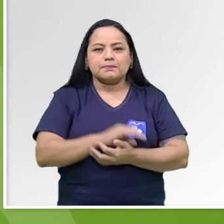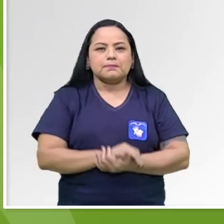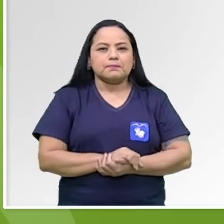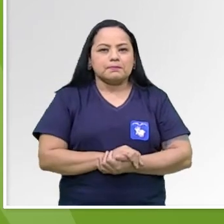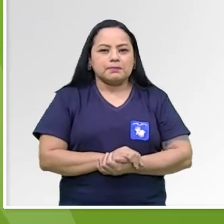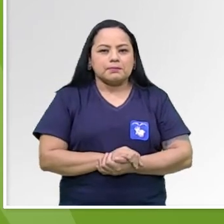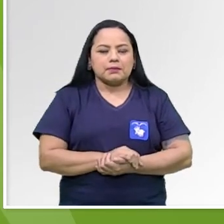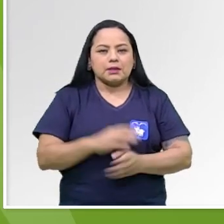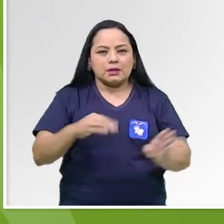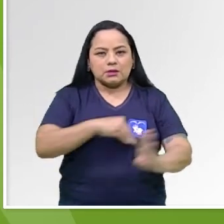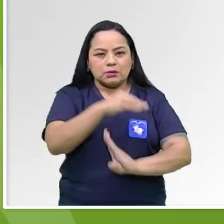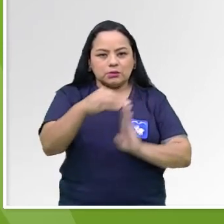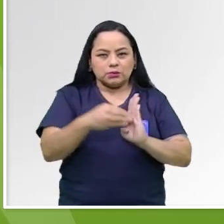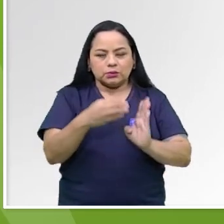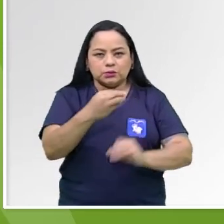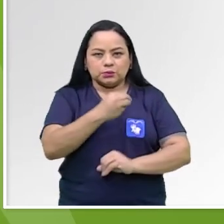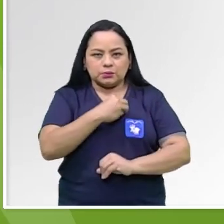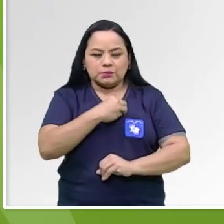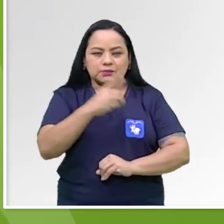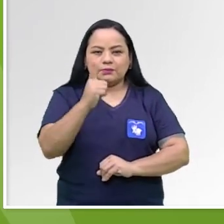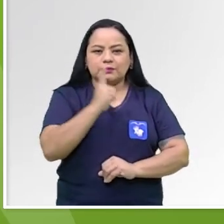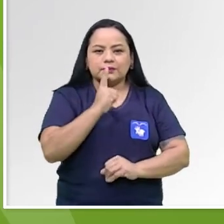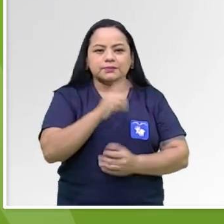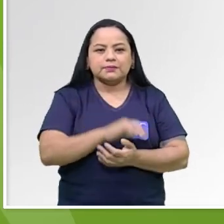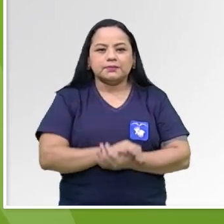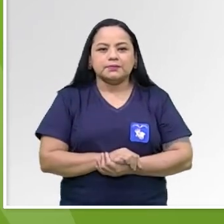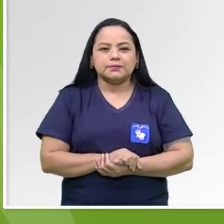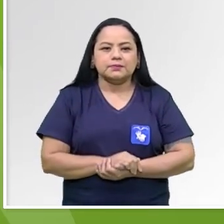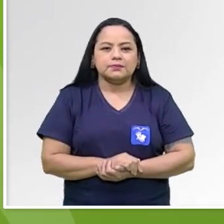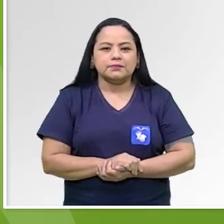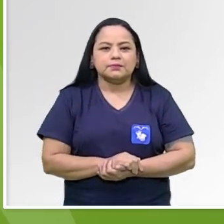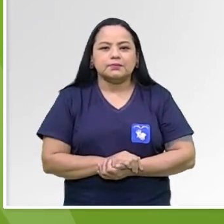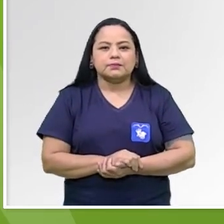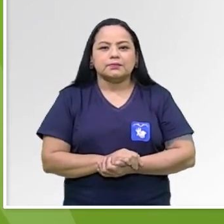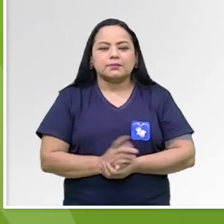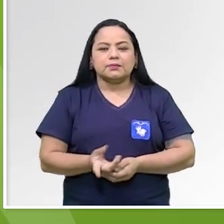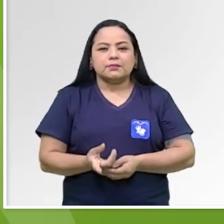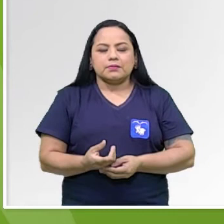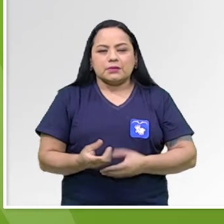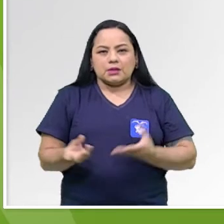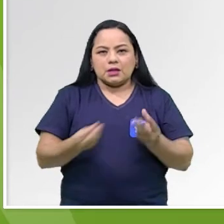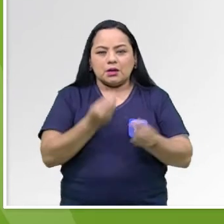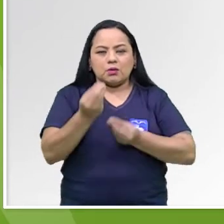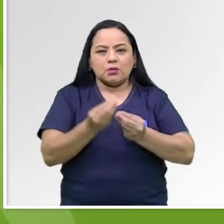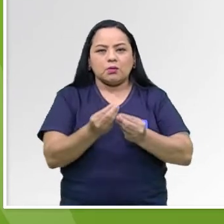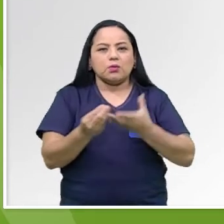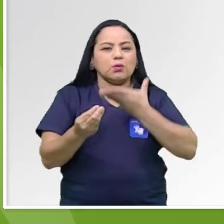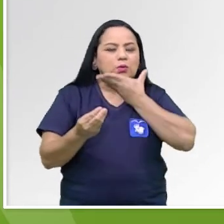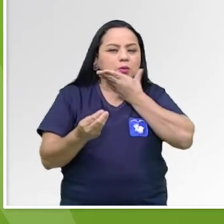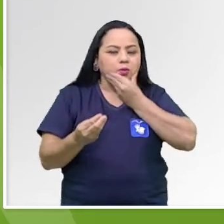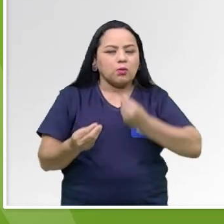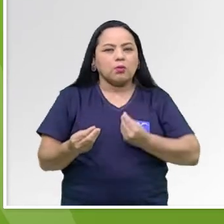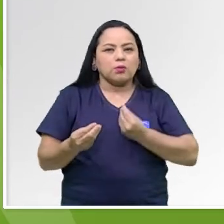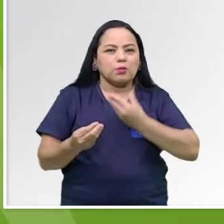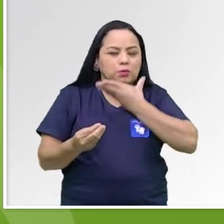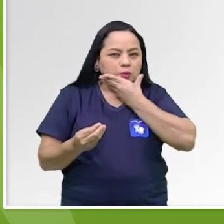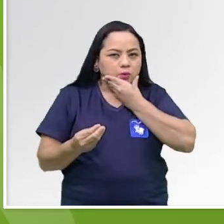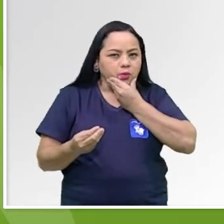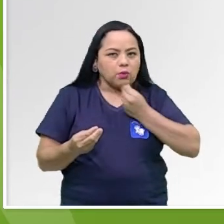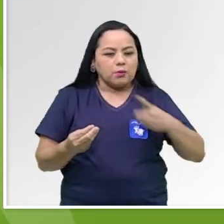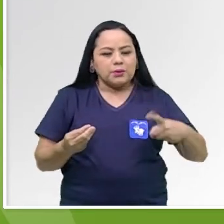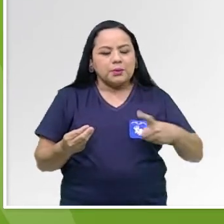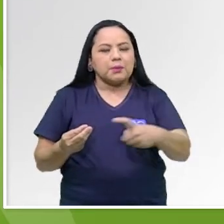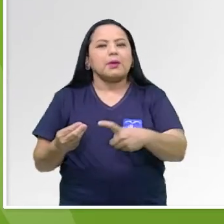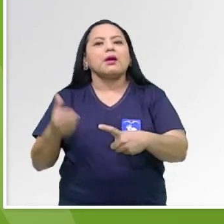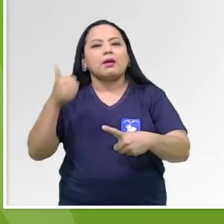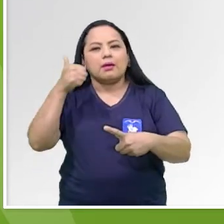aí, todos os mamíferos vão apresentar a fecundação interna, tá? E aí, o que acontece é que o